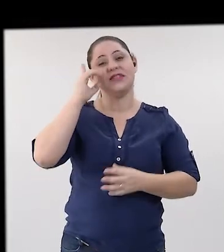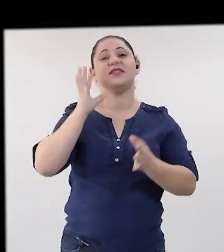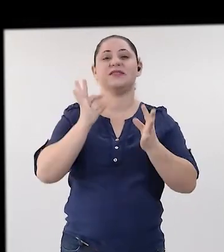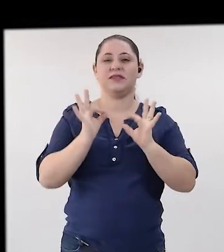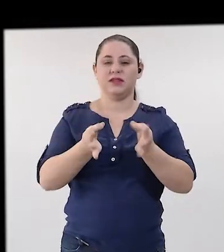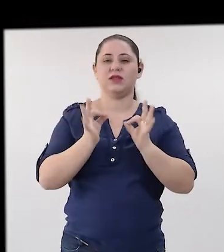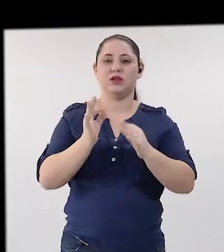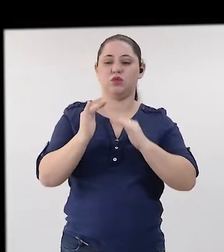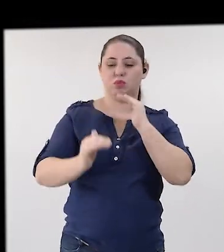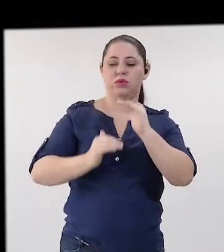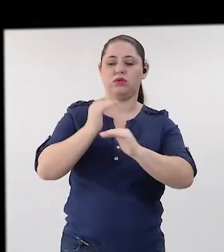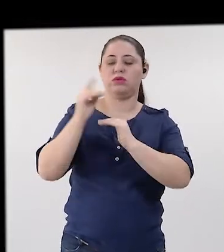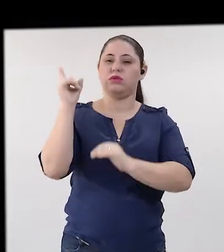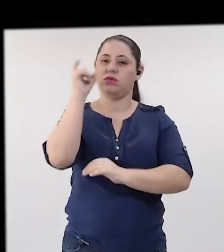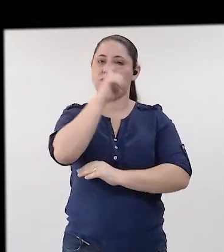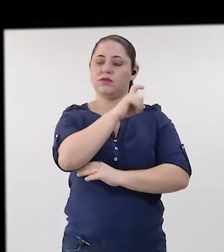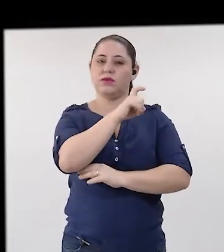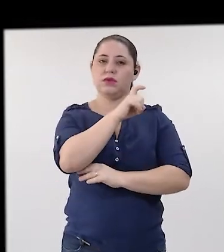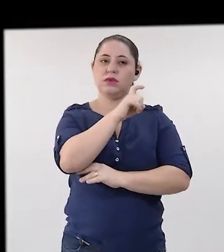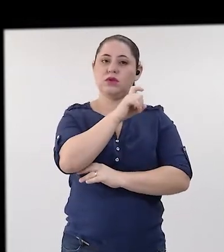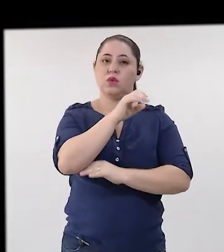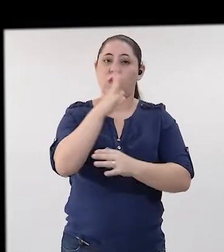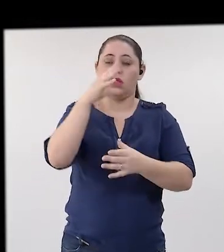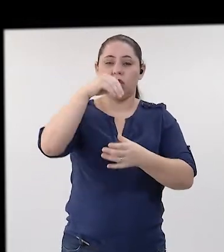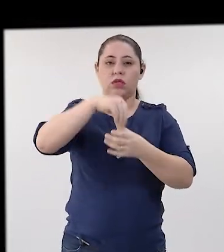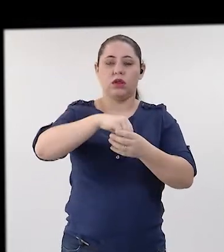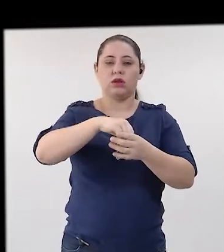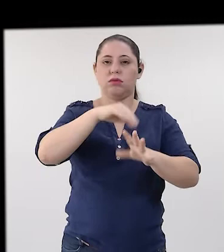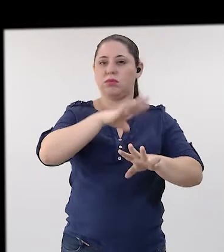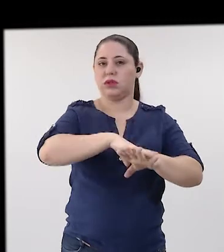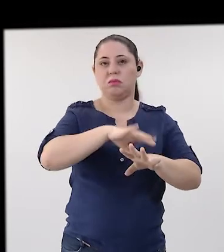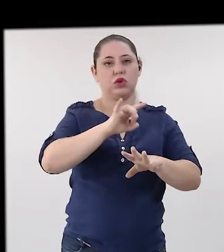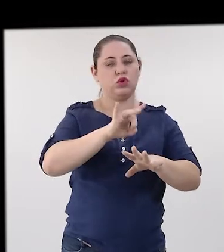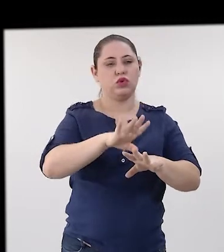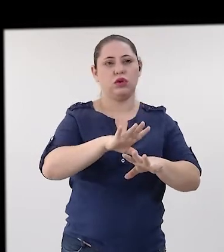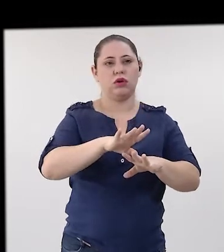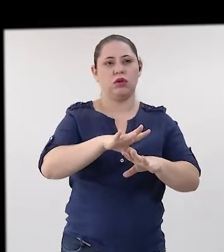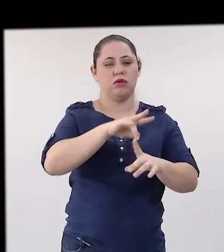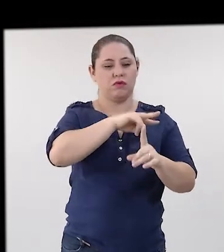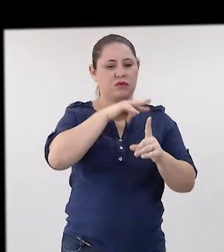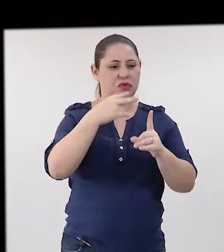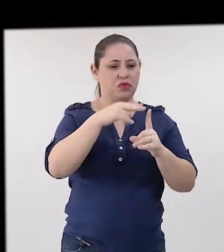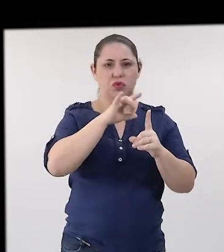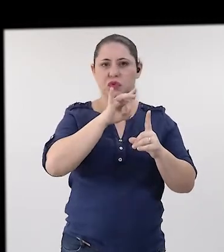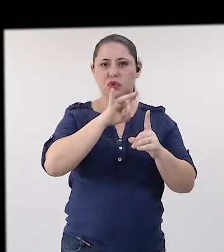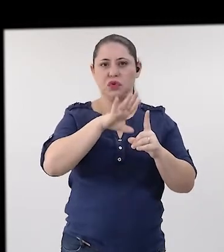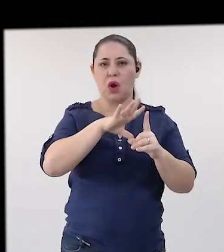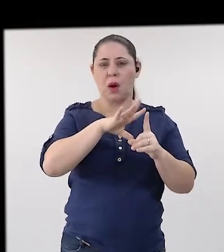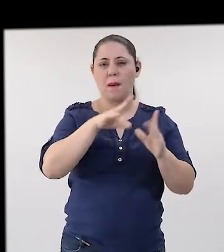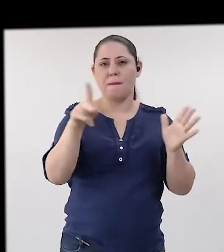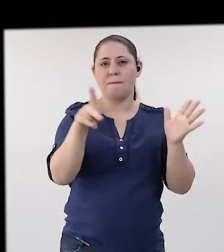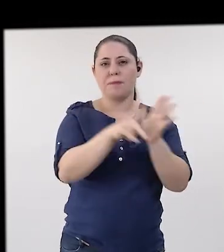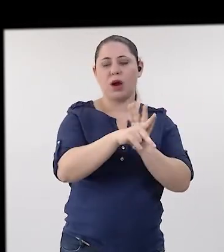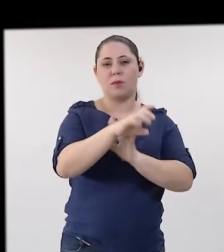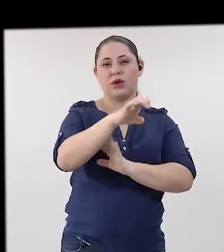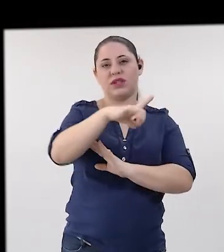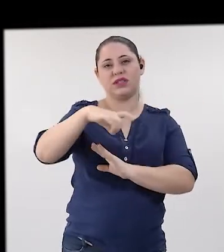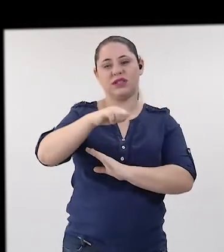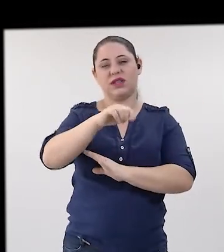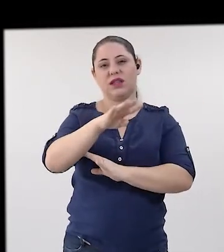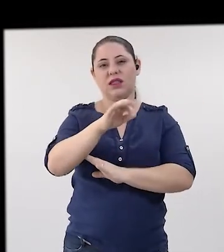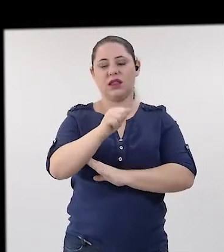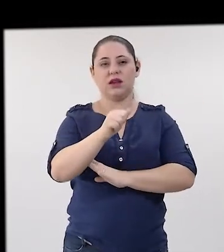com certeza foi um processo muito difícil, principalmente quando a gente está dentro da área das exatas, então a gente tem uma visão muito centrada daquilo que a gente